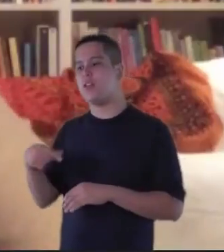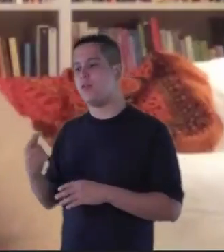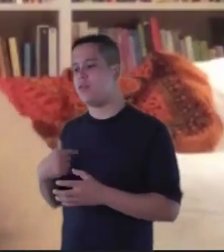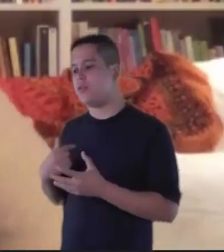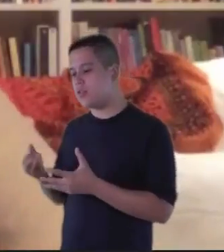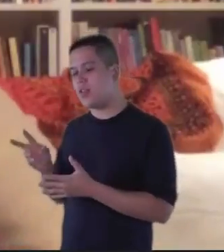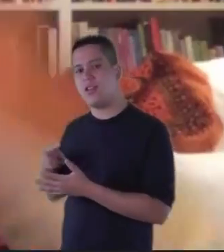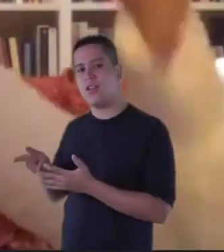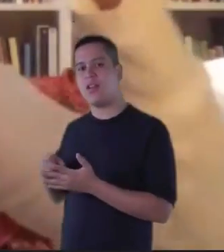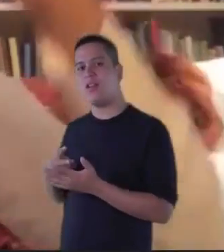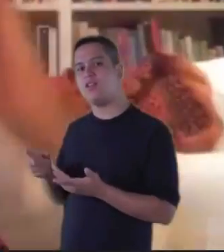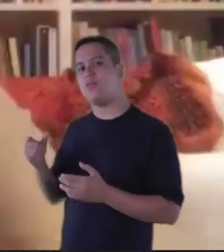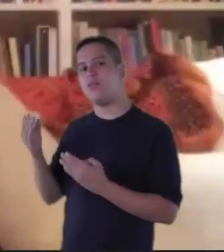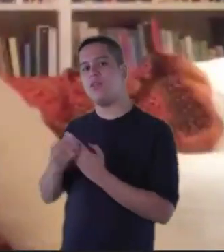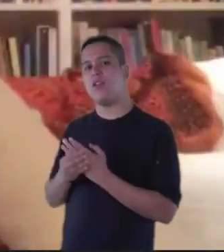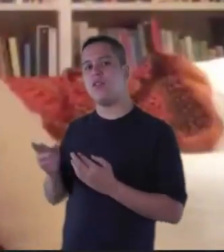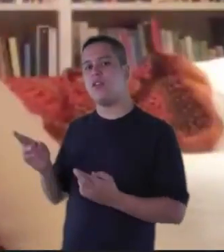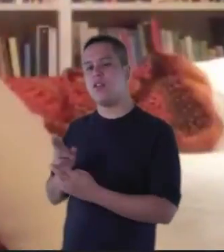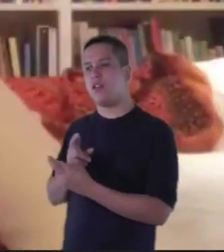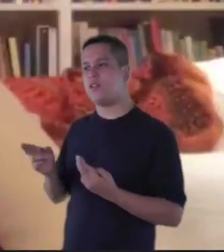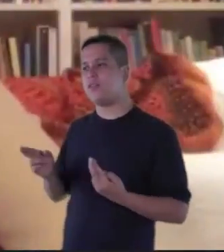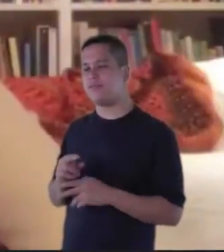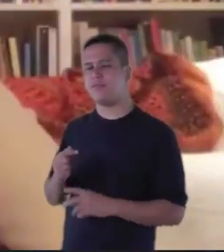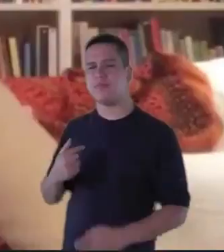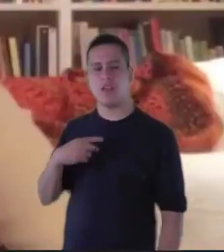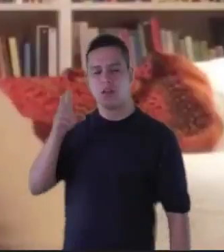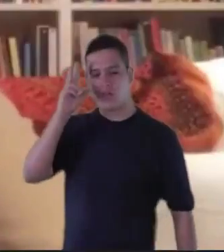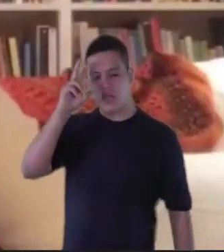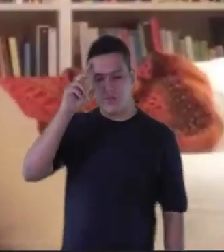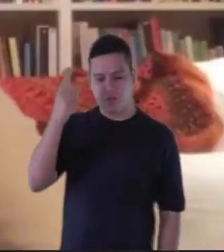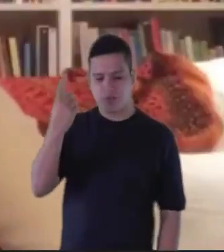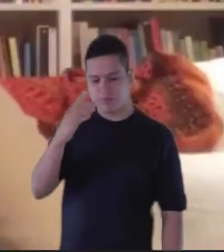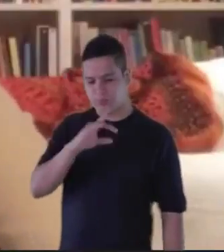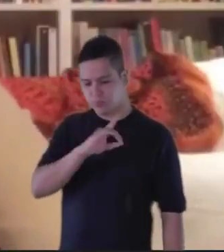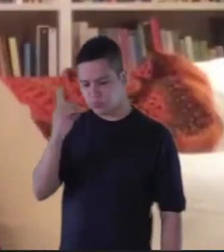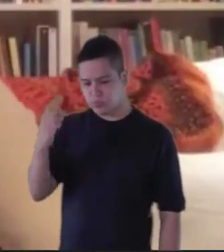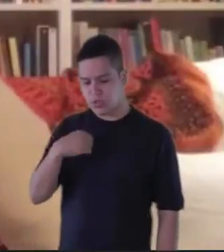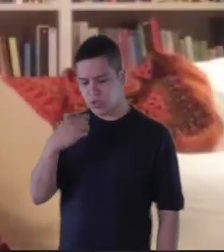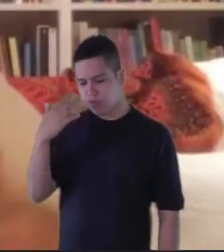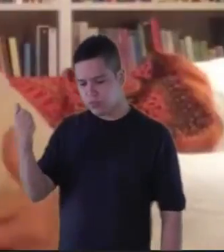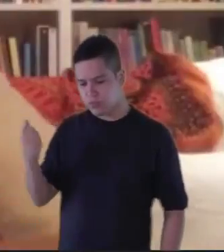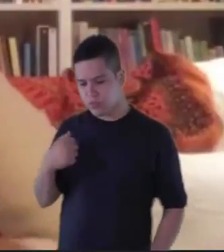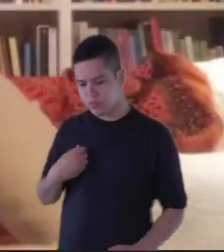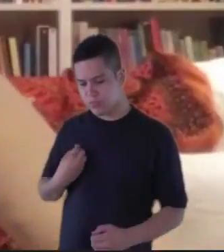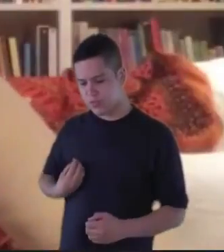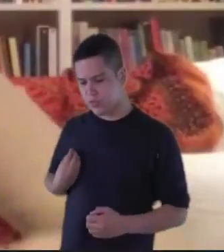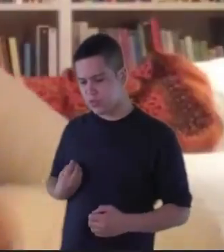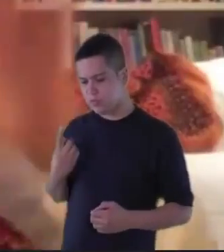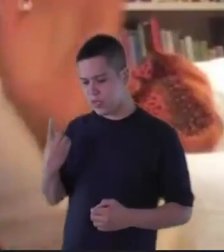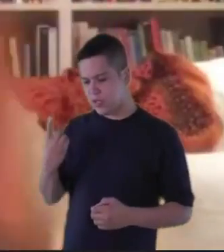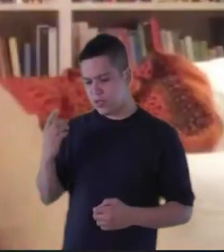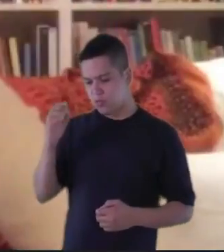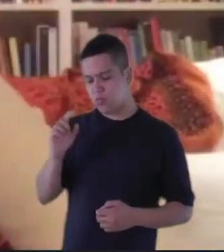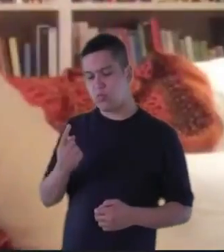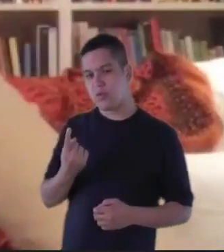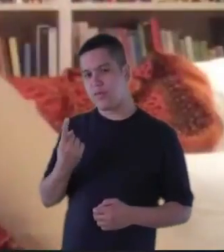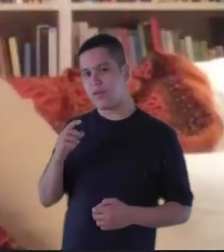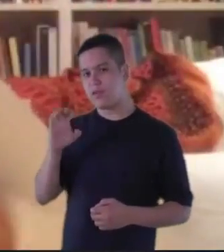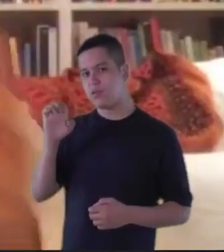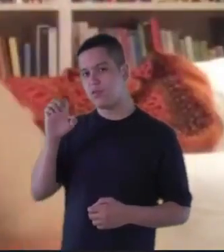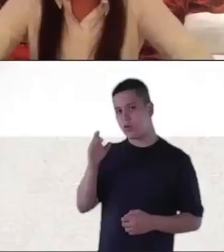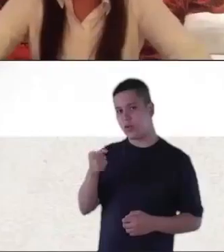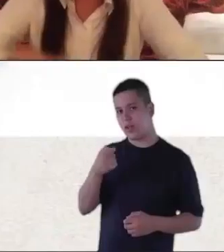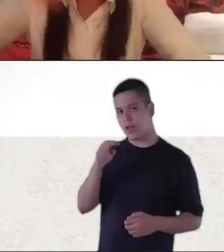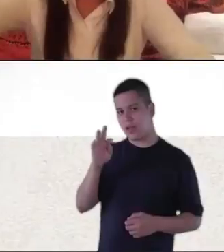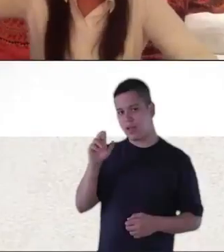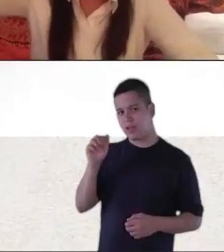autor. Sei lá, uma vez eu fui chamada para fazer uma coisa do Essa de Queiroz, não pude fazer, e aí enlouqueci com o Primo